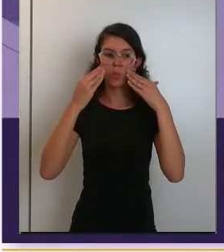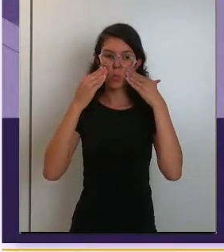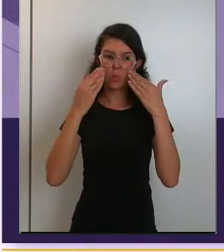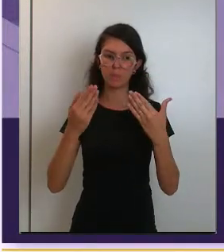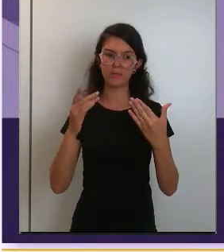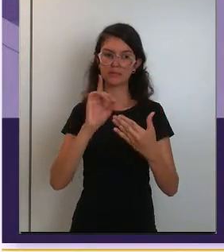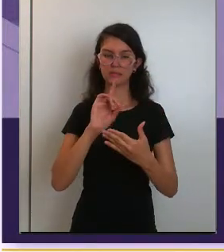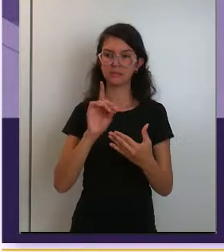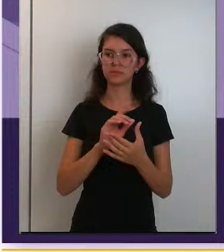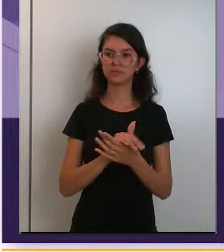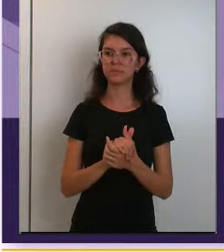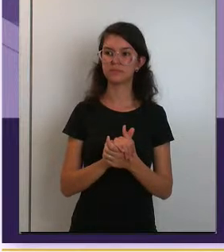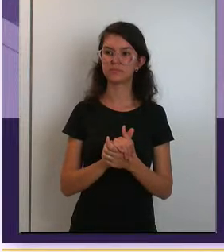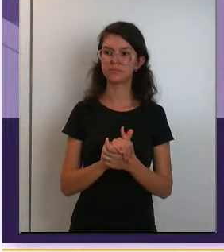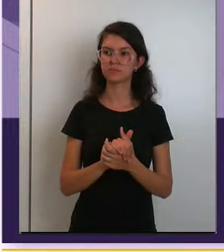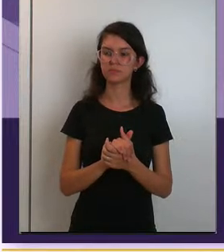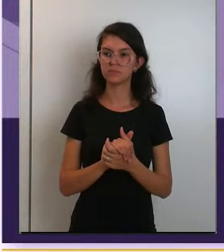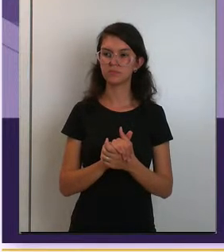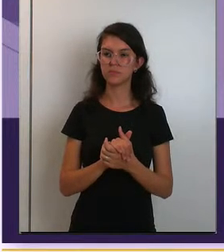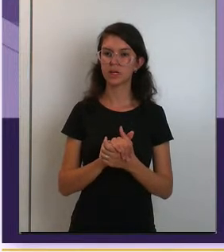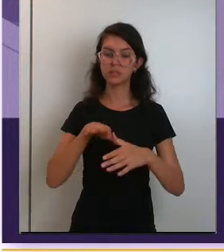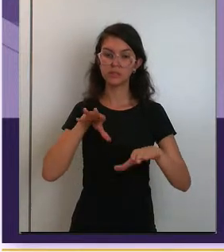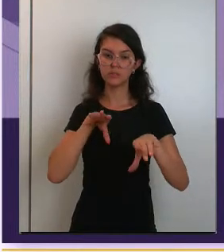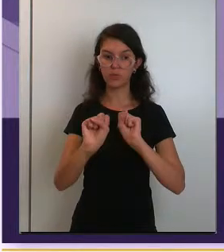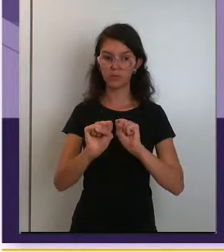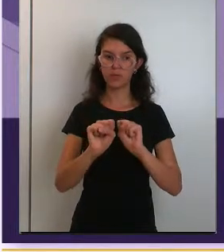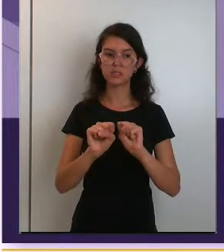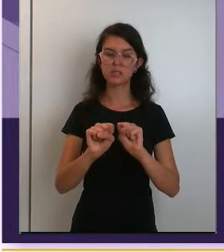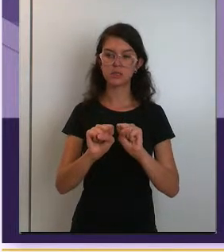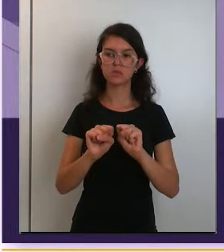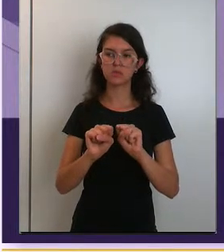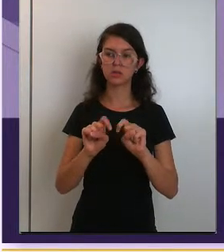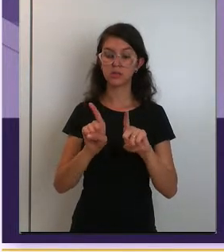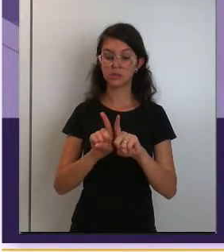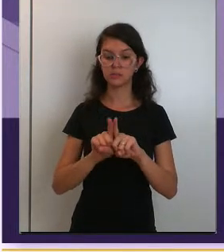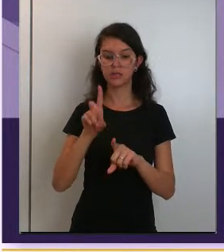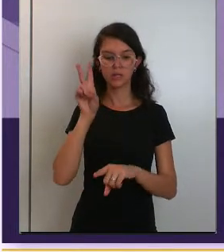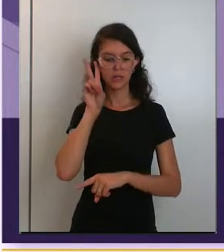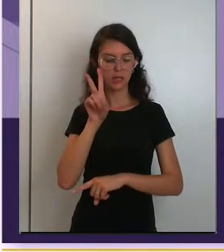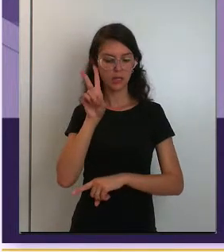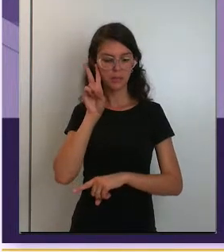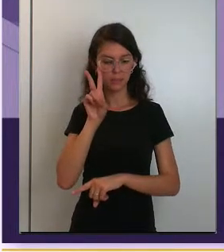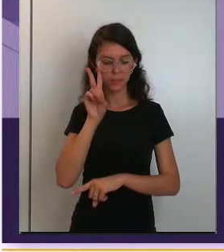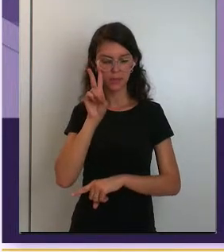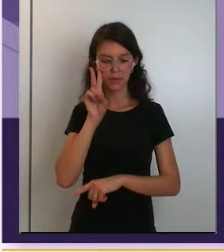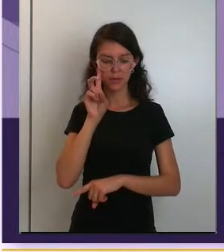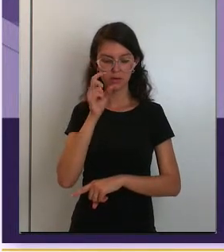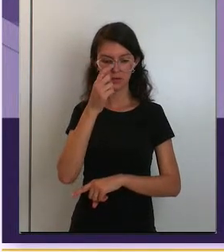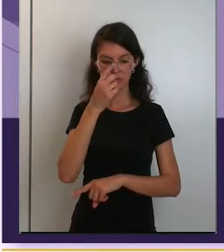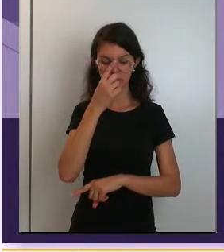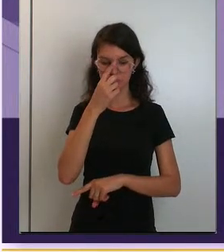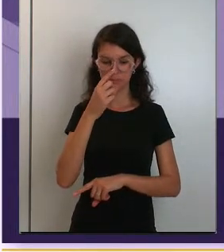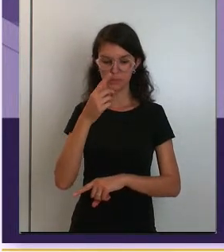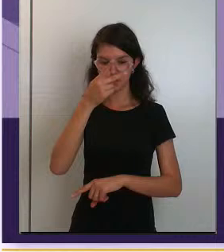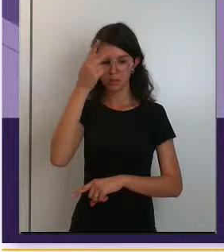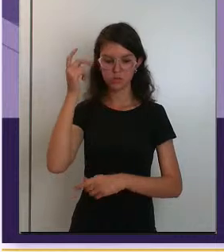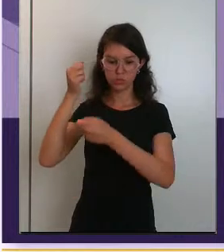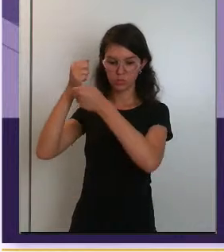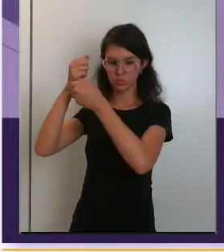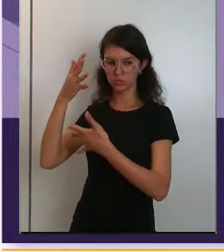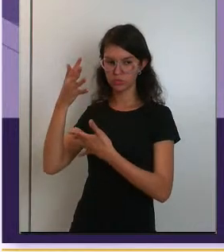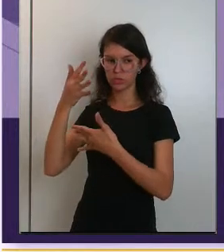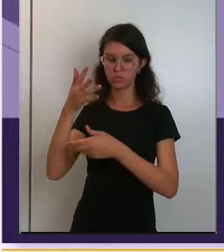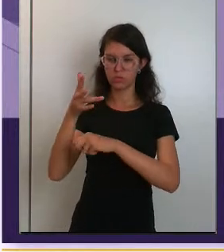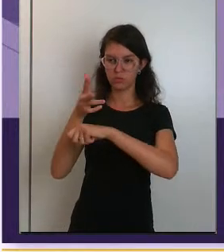com mais essa qualificação e lembrar, né, como foi colocado por uma pessoa do Observa Infância aqui no chat, que os vídeos, como